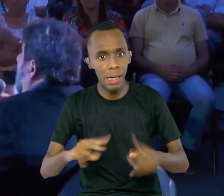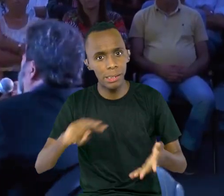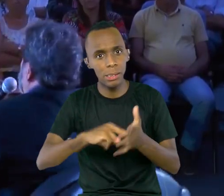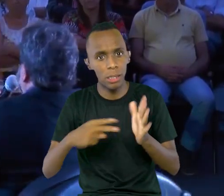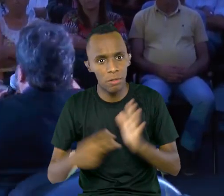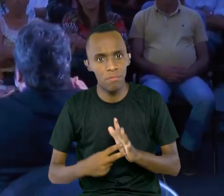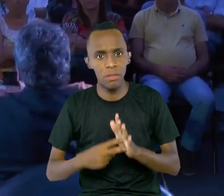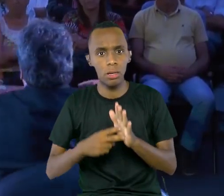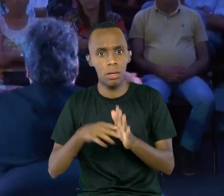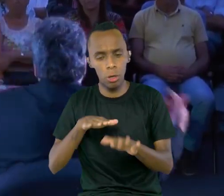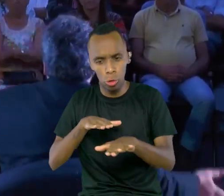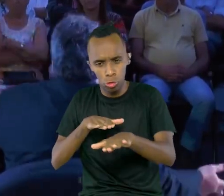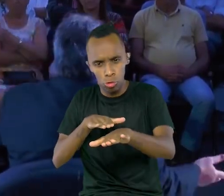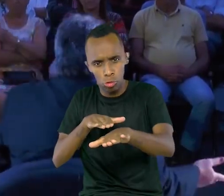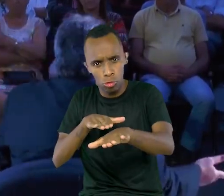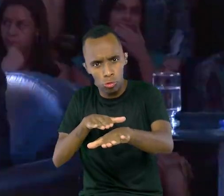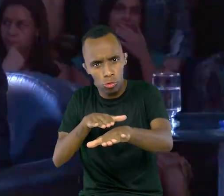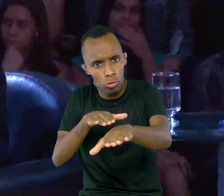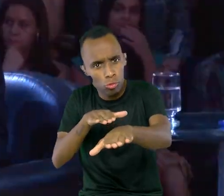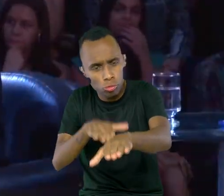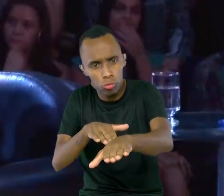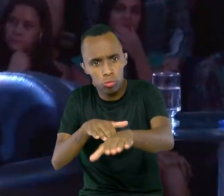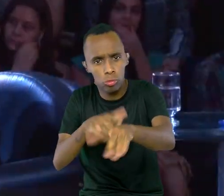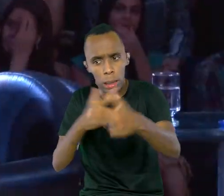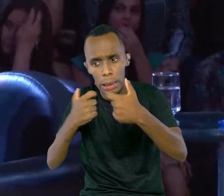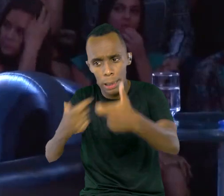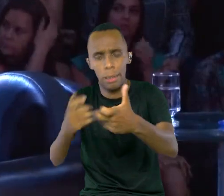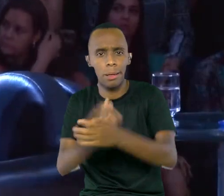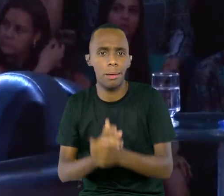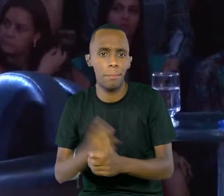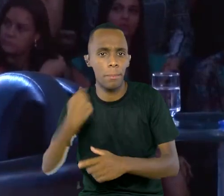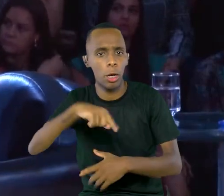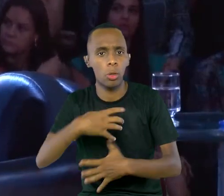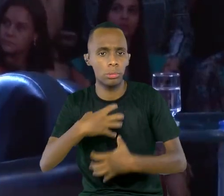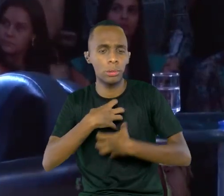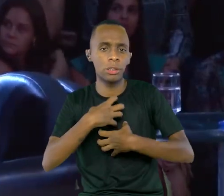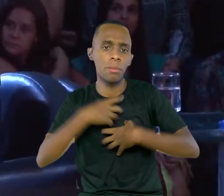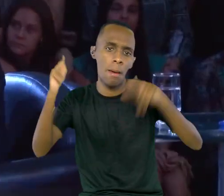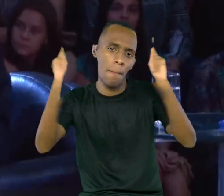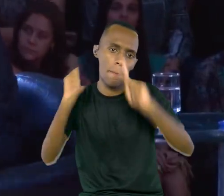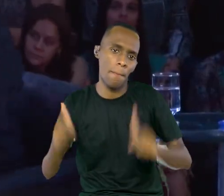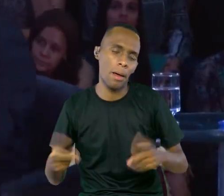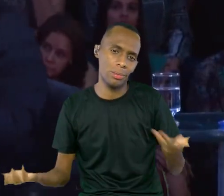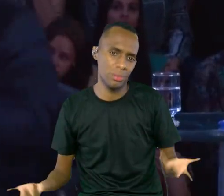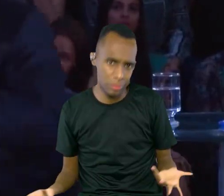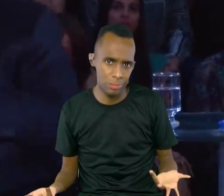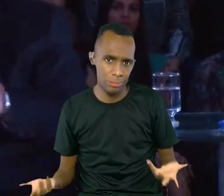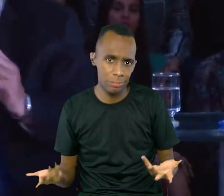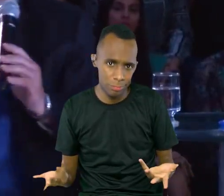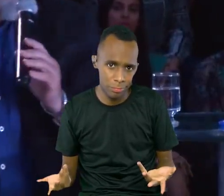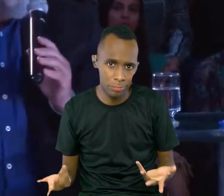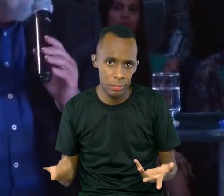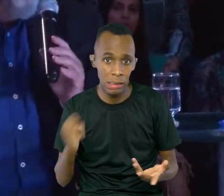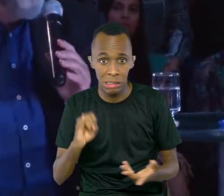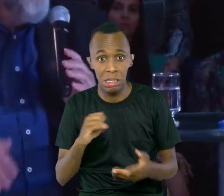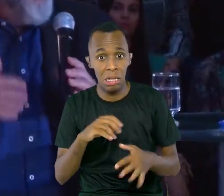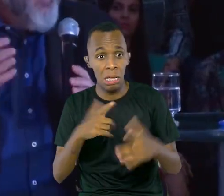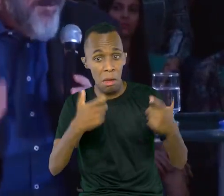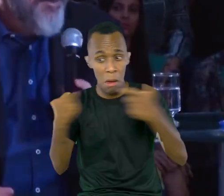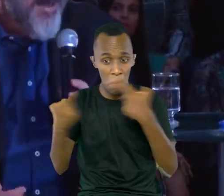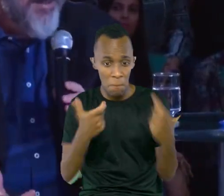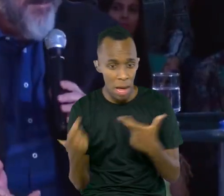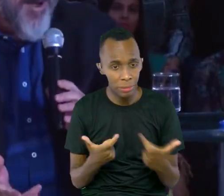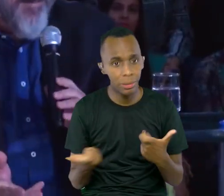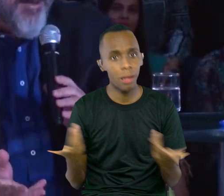Para celebrar a paz, precisamos de tanques na rua para garantir que a gente fique em paz na hora de comemorar a paz, senão nós